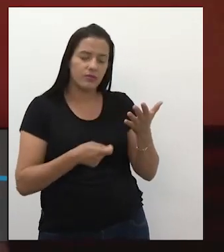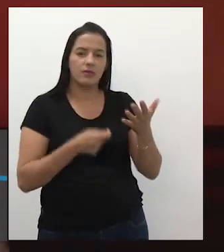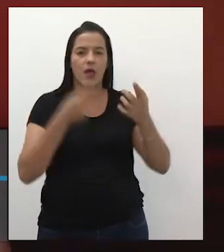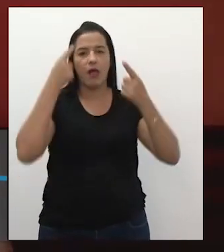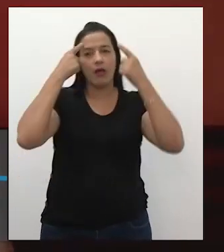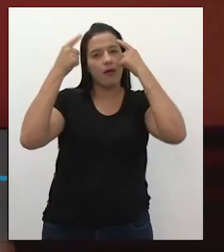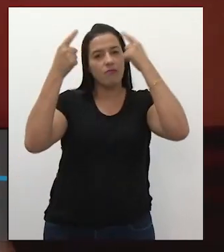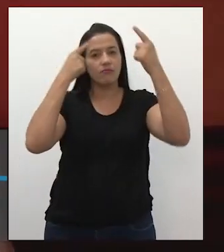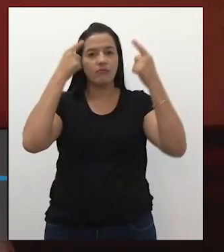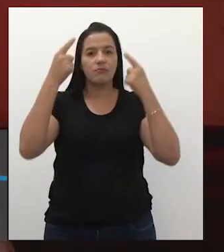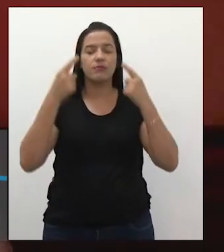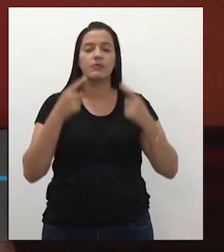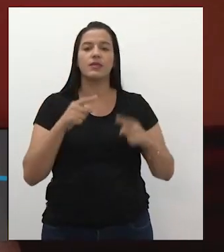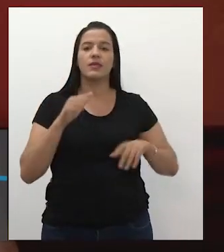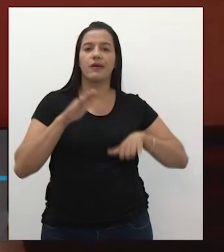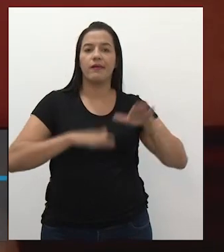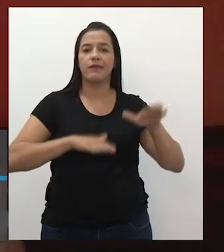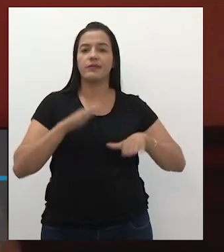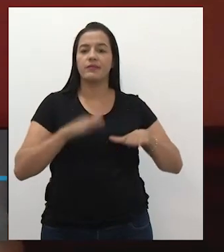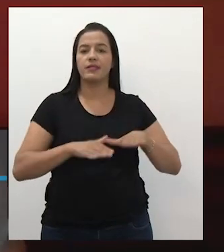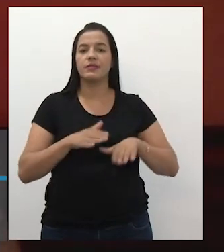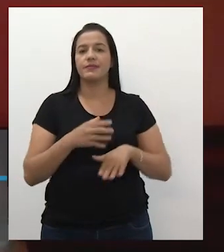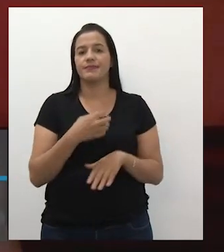imagético, mas que não traz